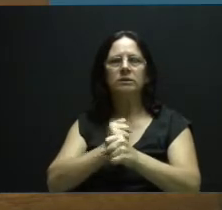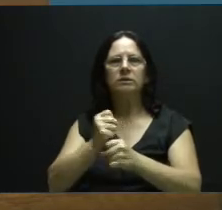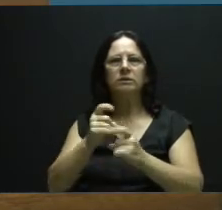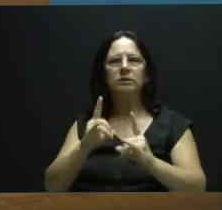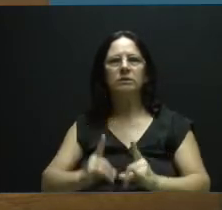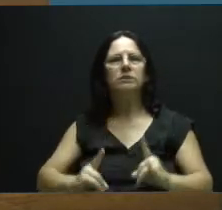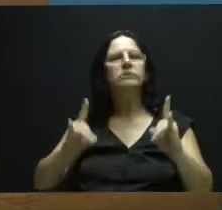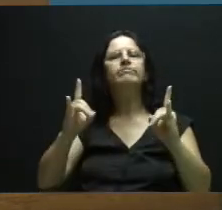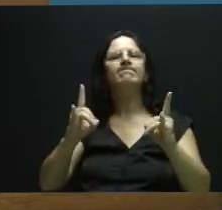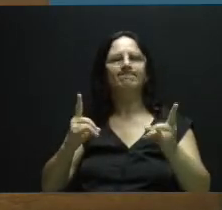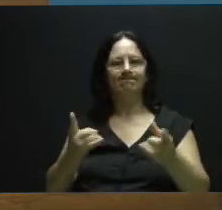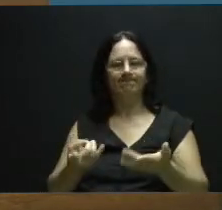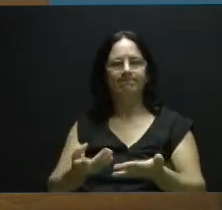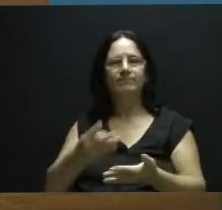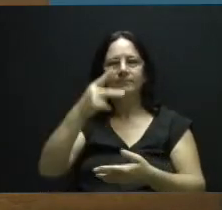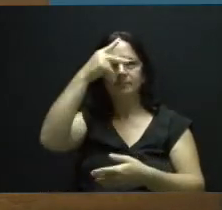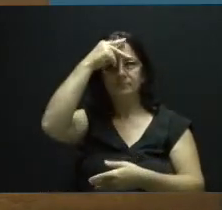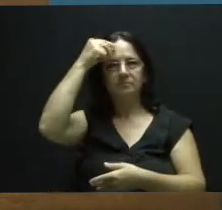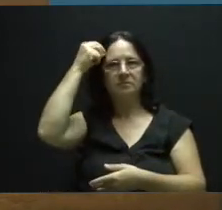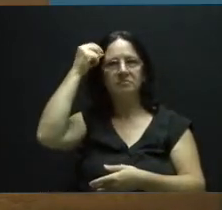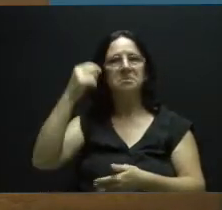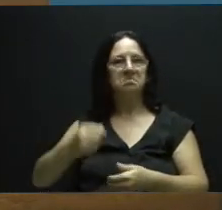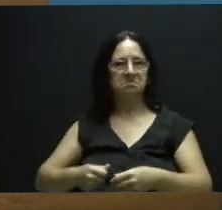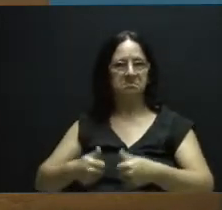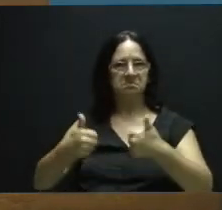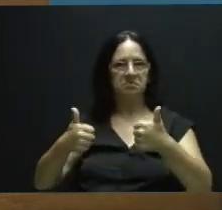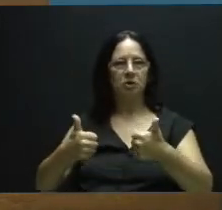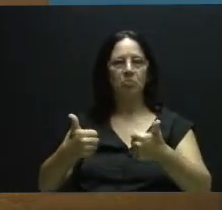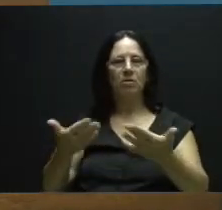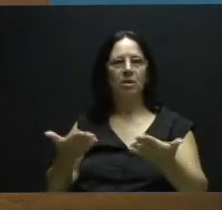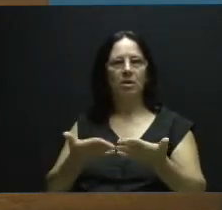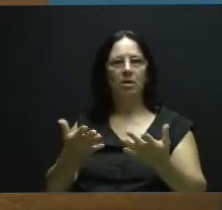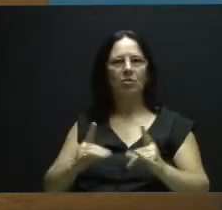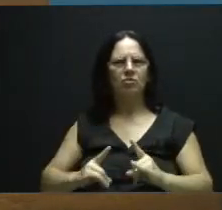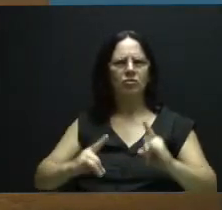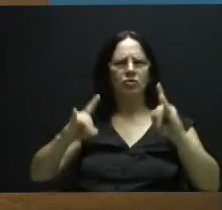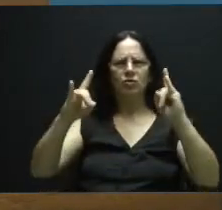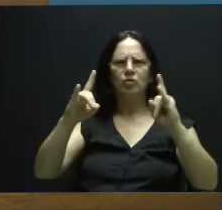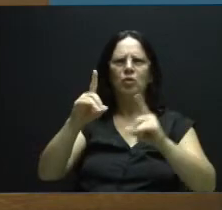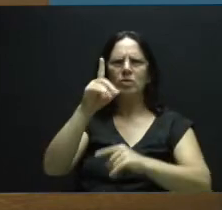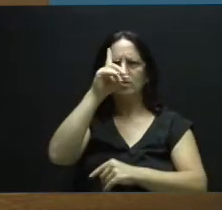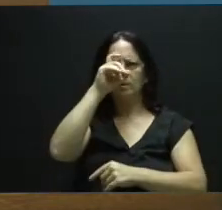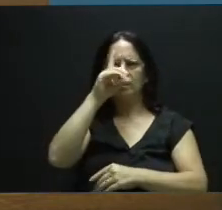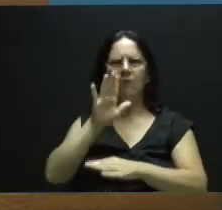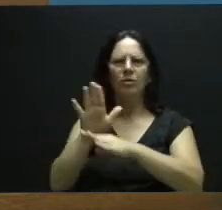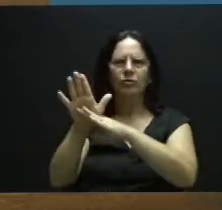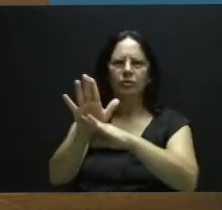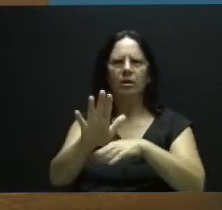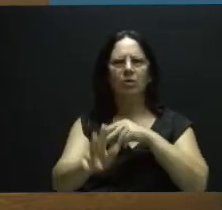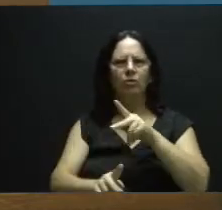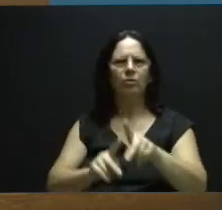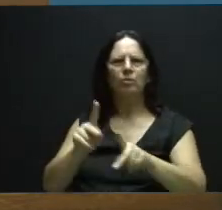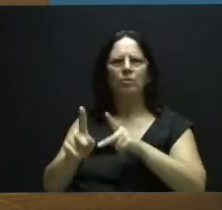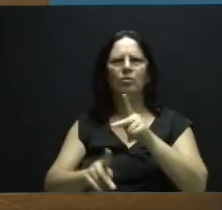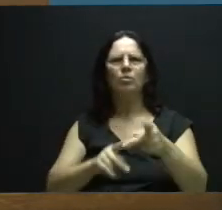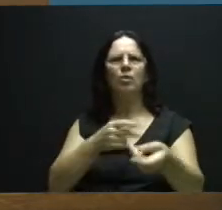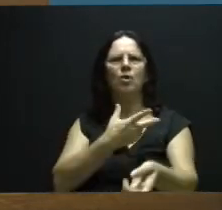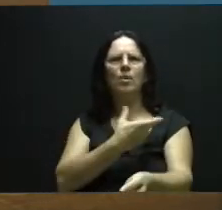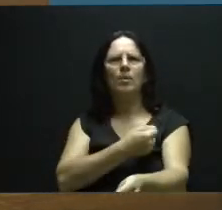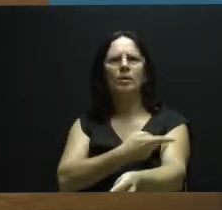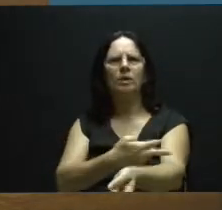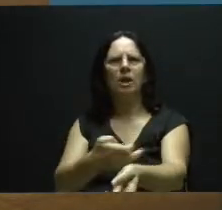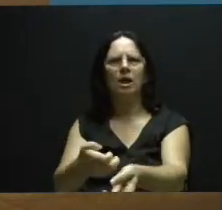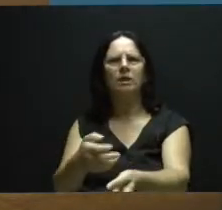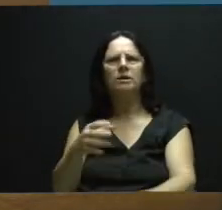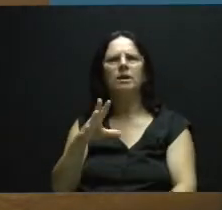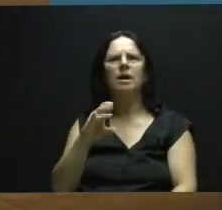tirar o chapéu para o prefeito é esquisito que lá agora é um complexo hospitalar que vai servir à municipalidade hemodiálise oncologia